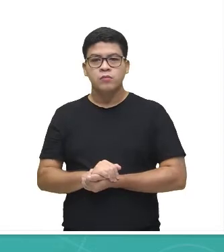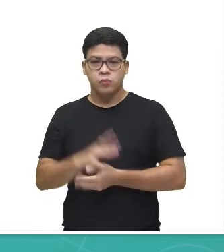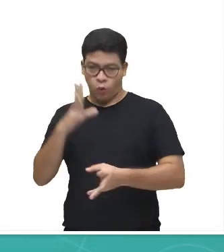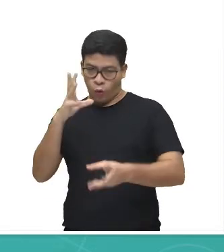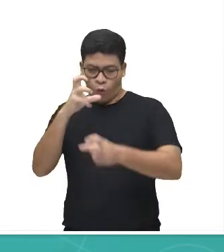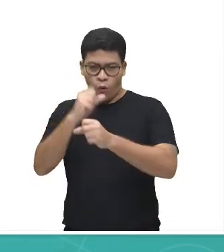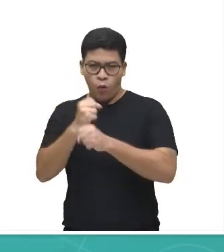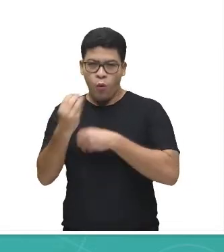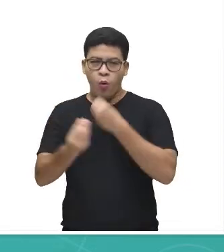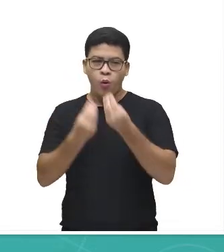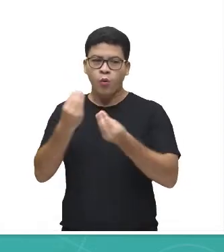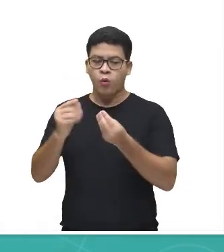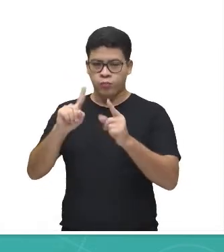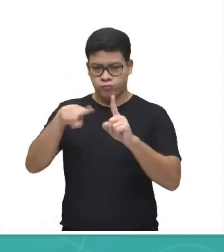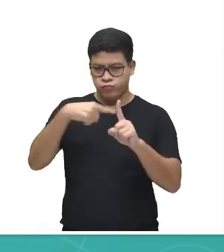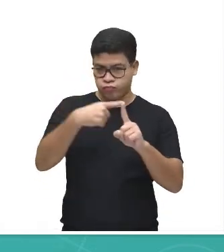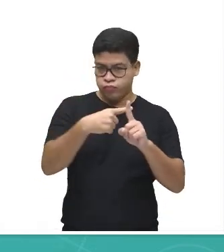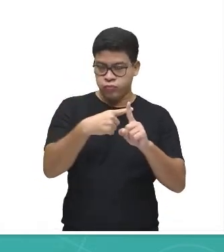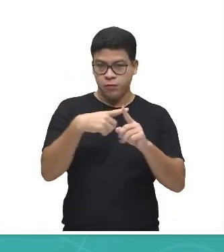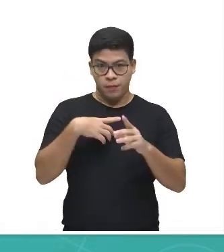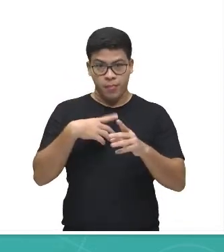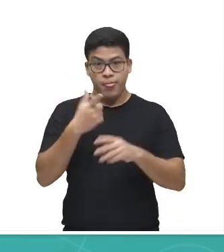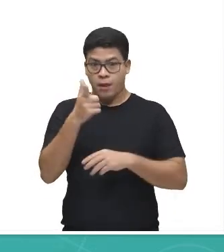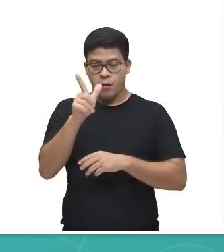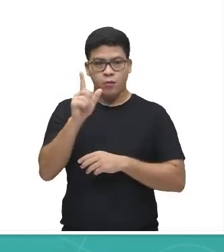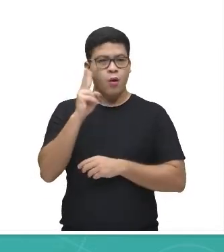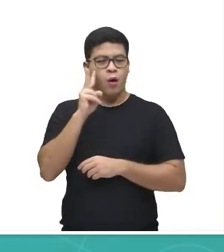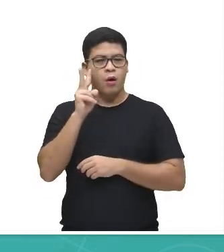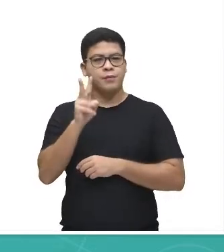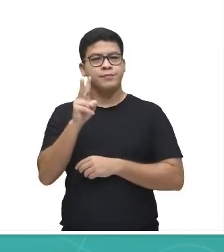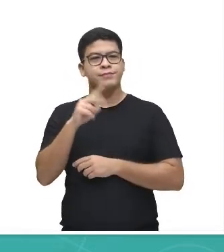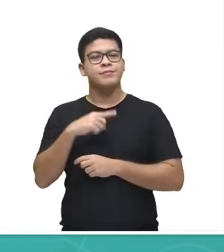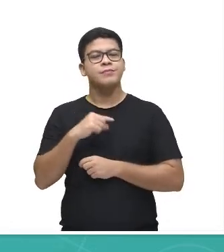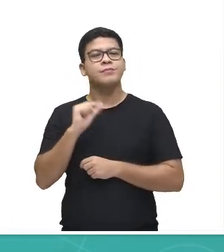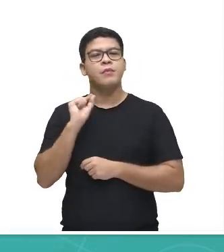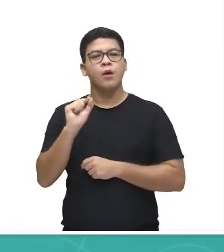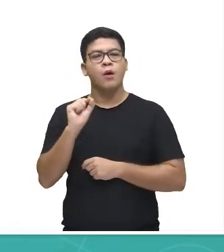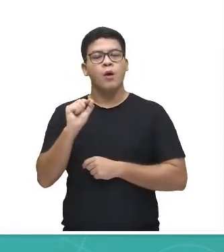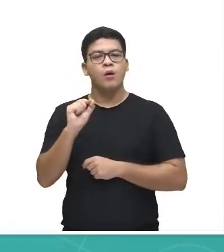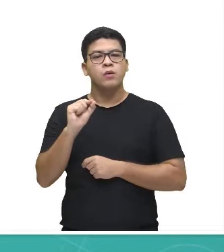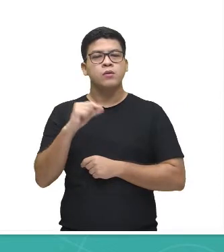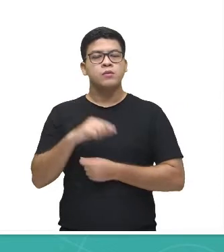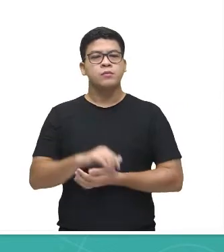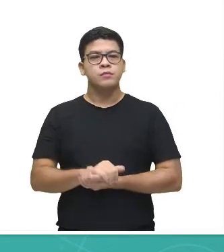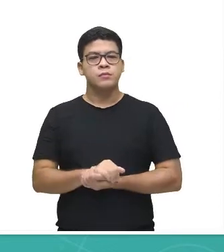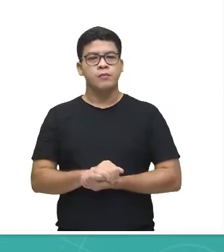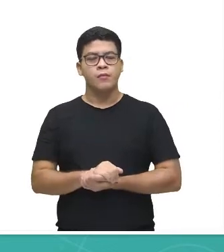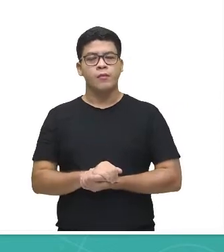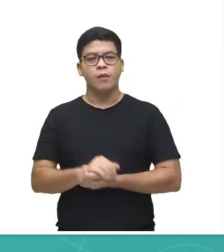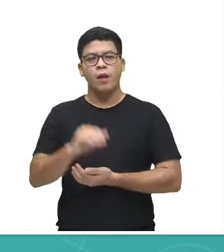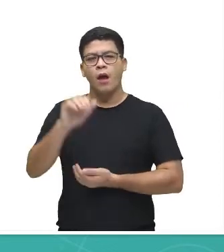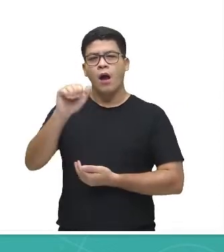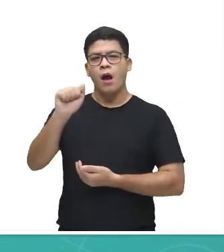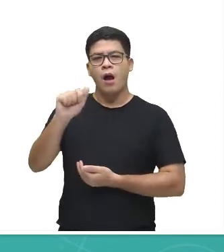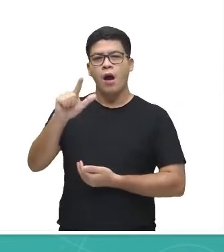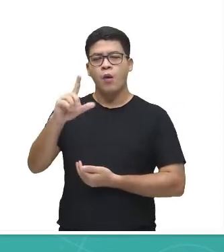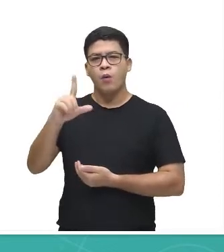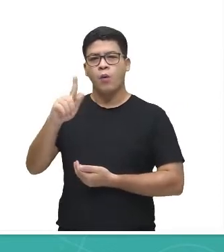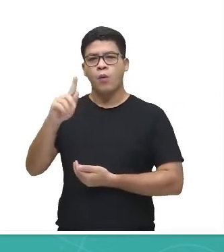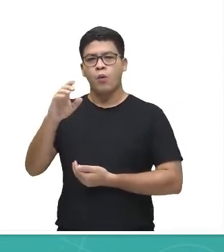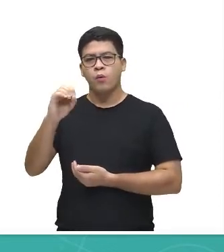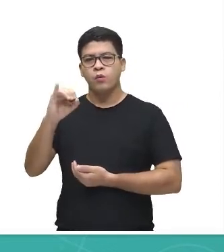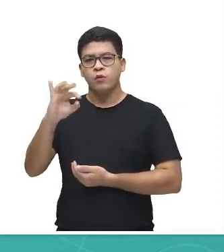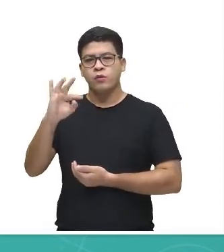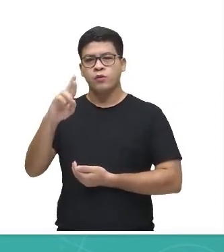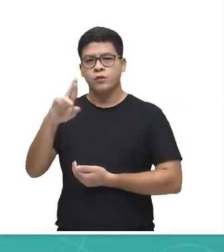tudo bem? Vamos então para a nossa próxima cartelinha, onde nós temos uma pequena definição, que são algoritmos. Os algoritmos